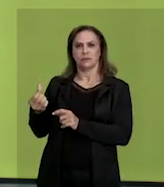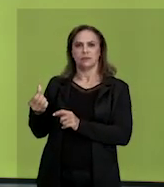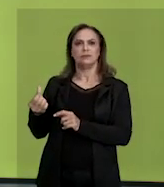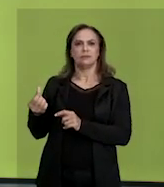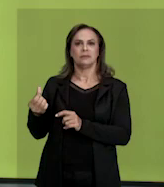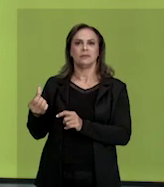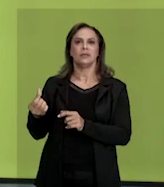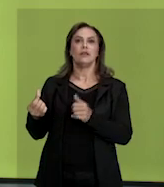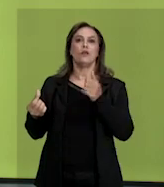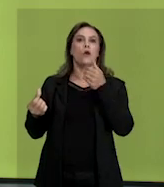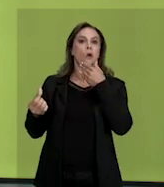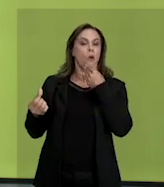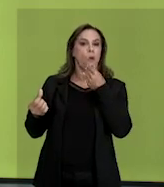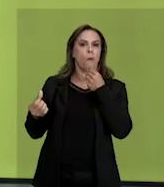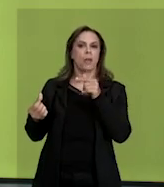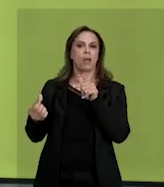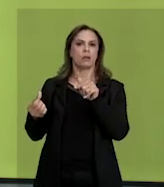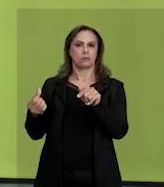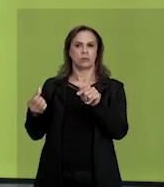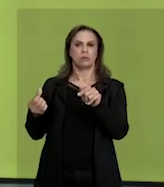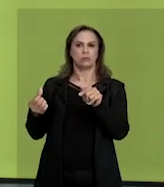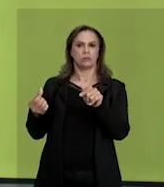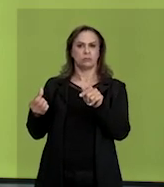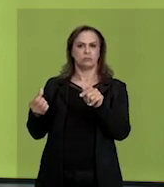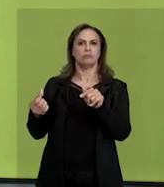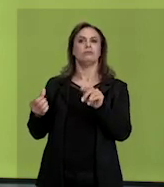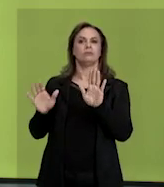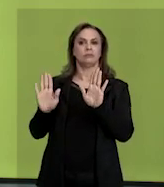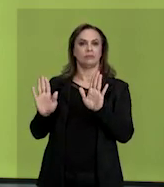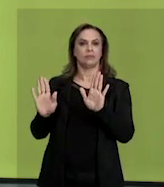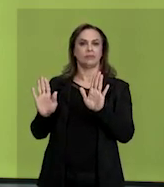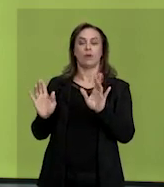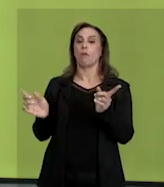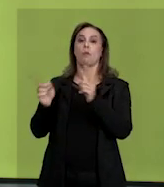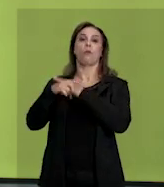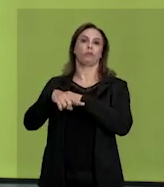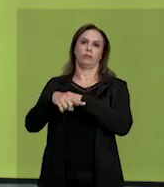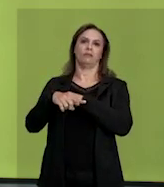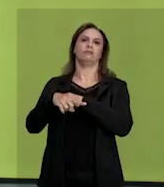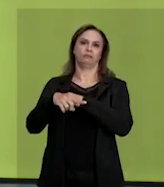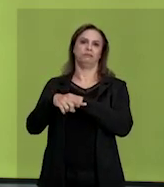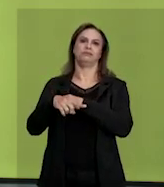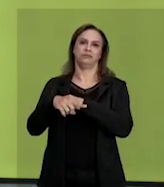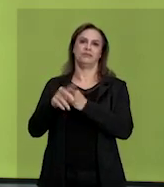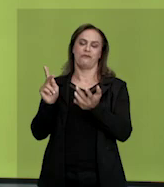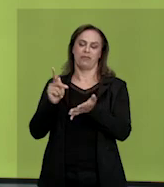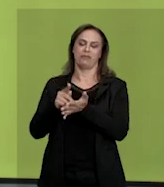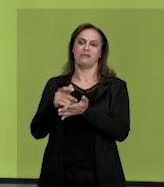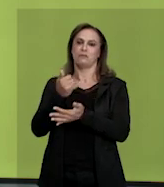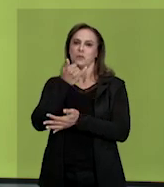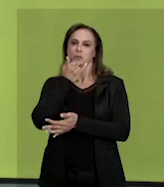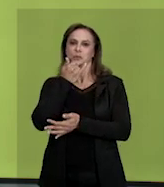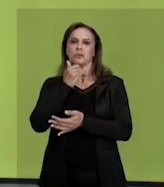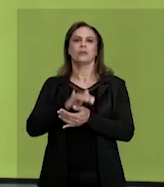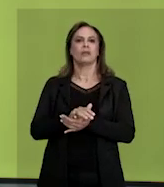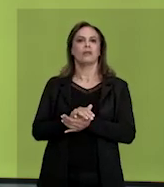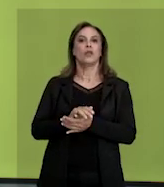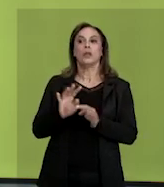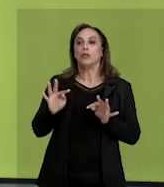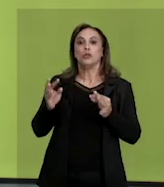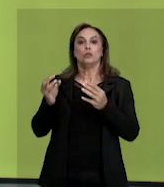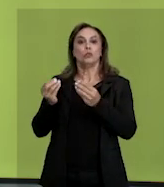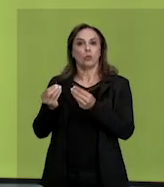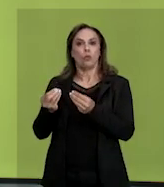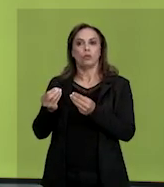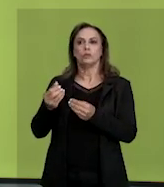foram associadas a outras circunstâncias, como histórico de saúde prévia. Em 28 casos foram solicitados exames